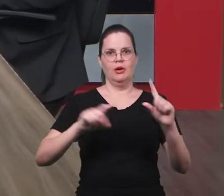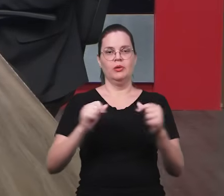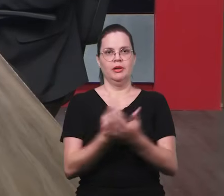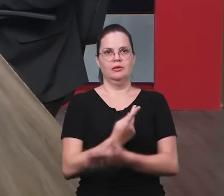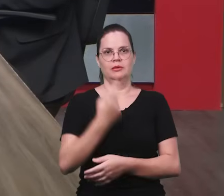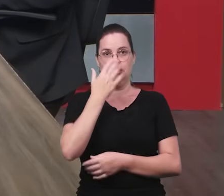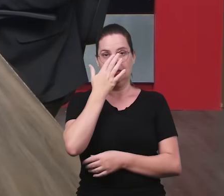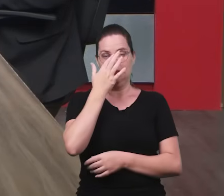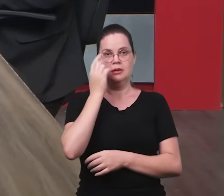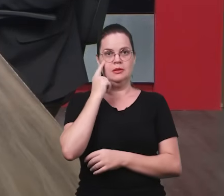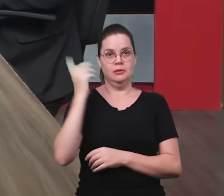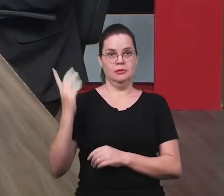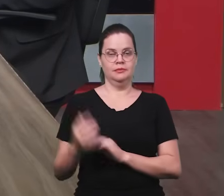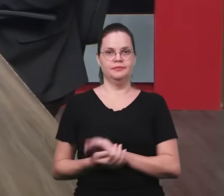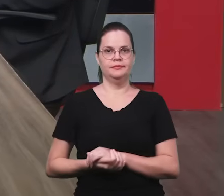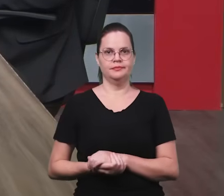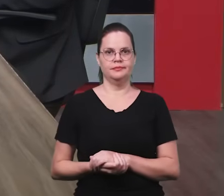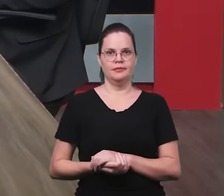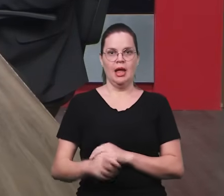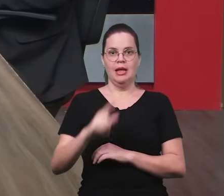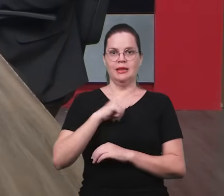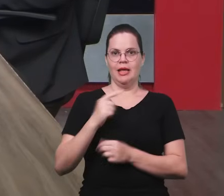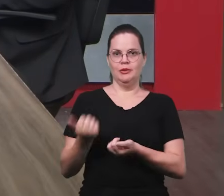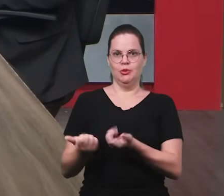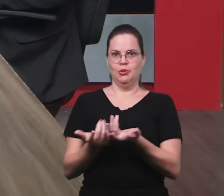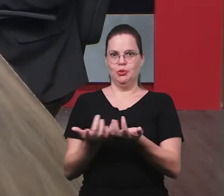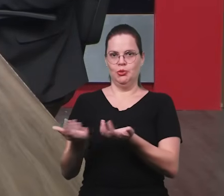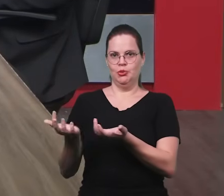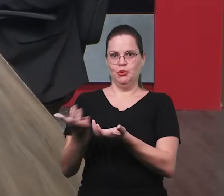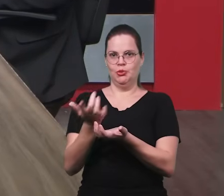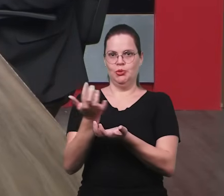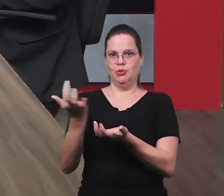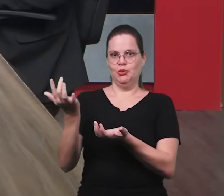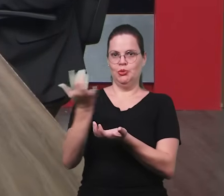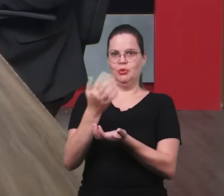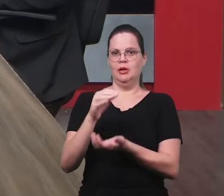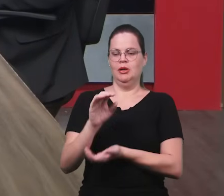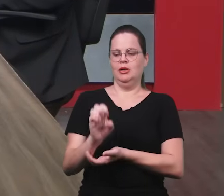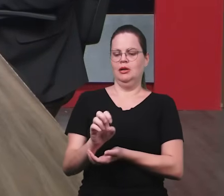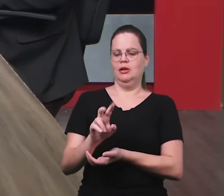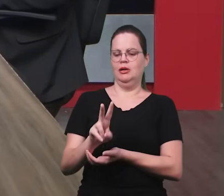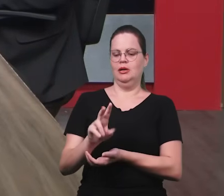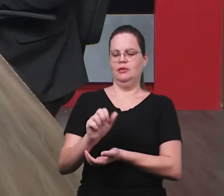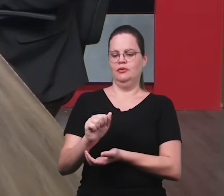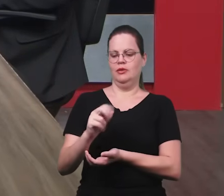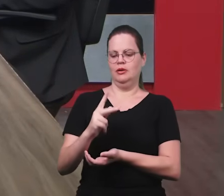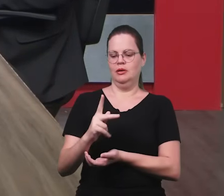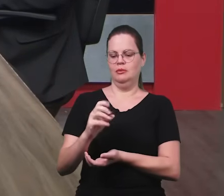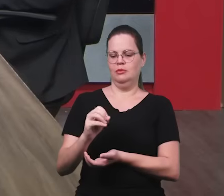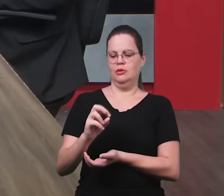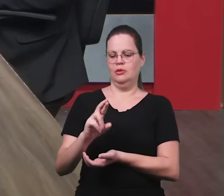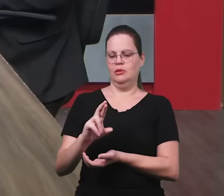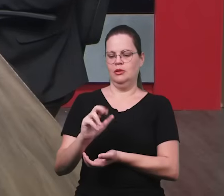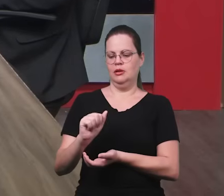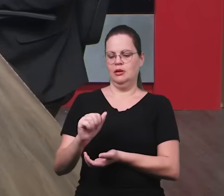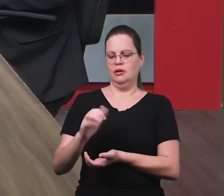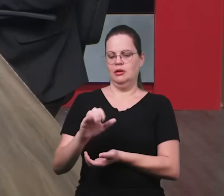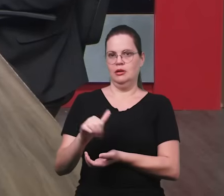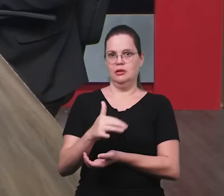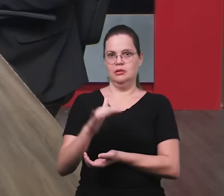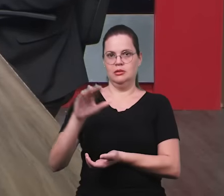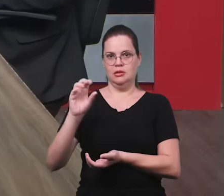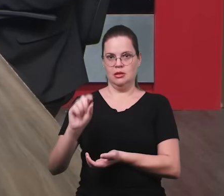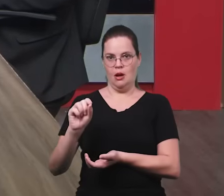água? Nós temos aqui a evaporação, né? Nós vamos começar o ciclo da água, independente de onde que a gente começa, ele